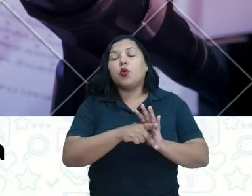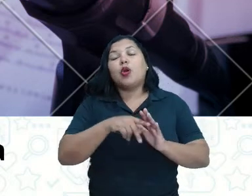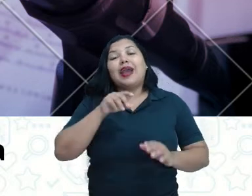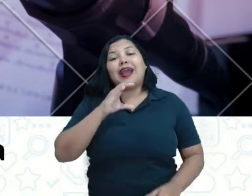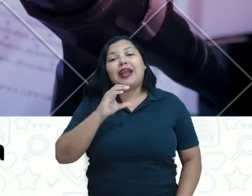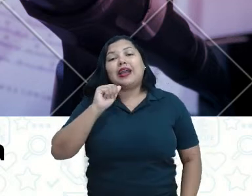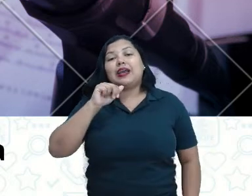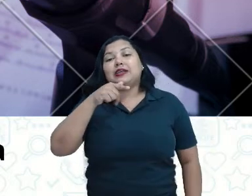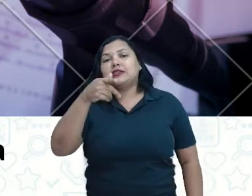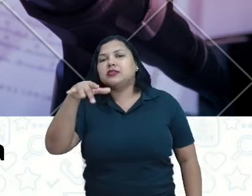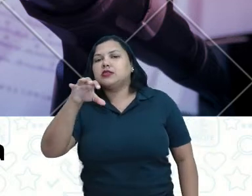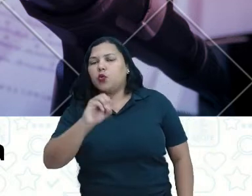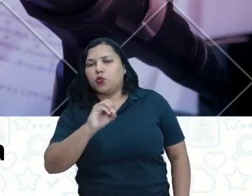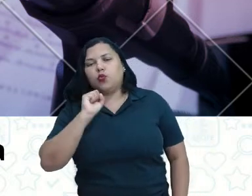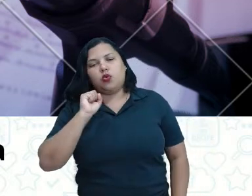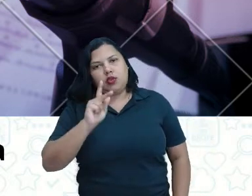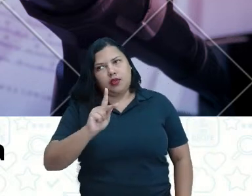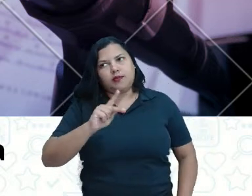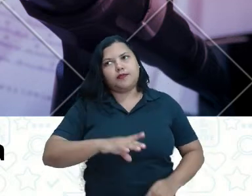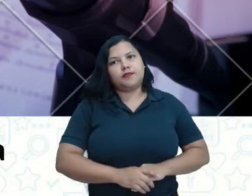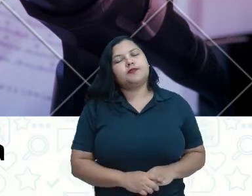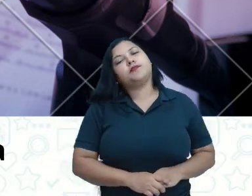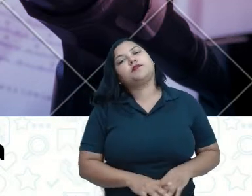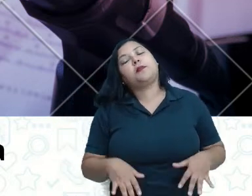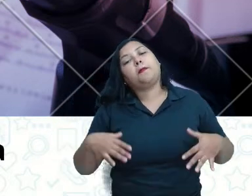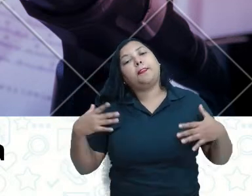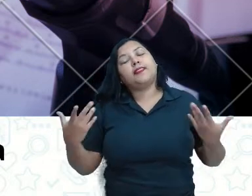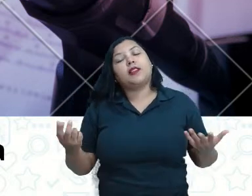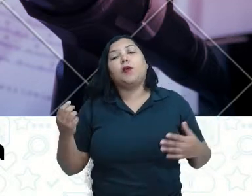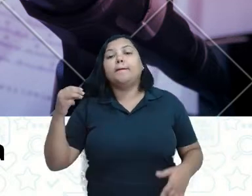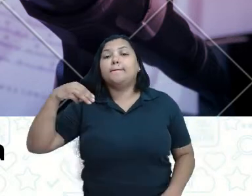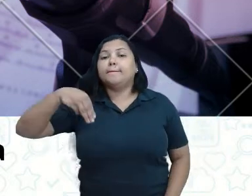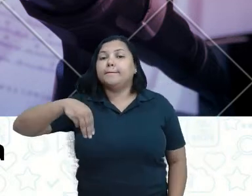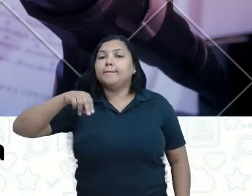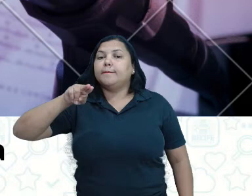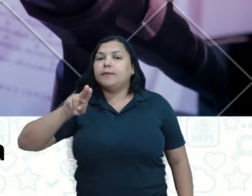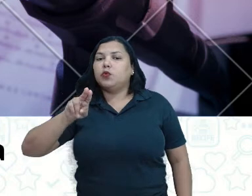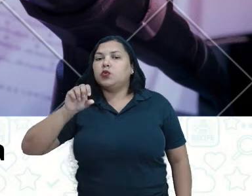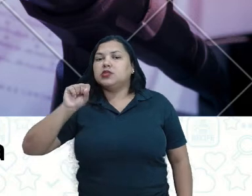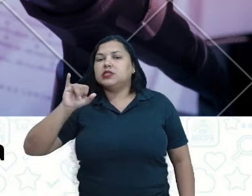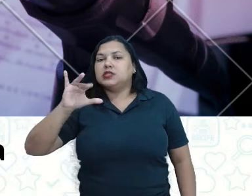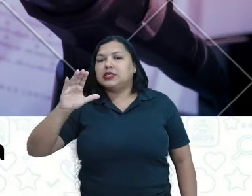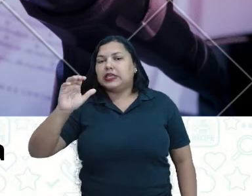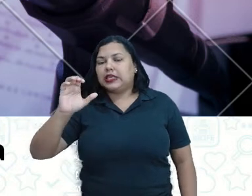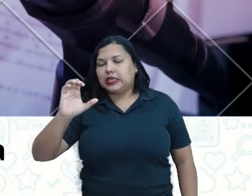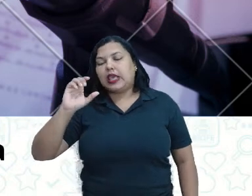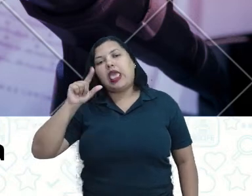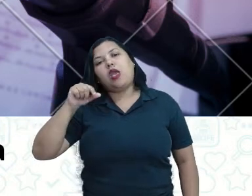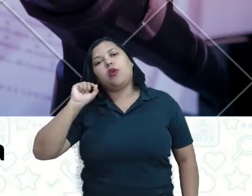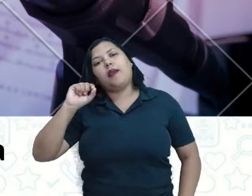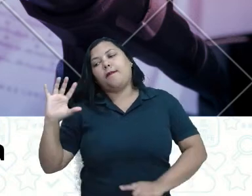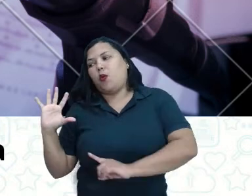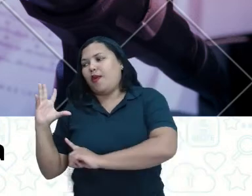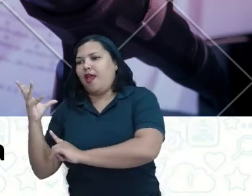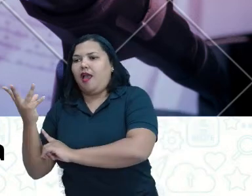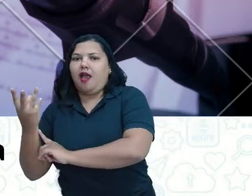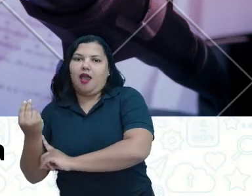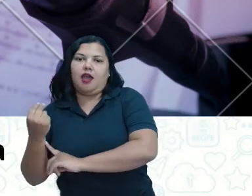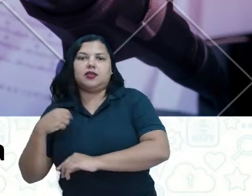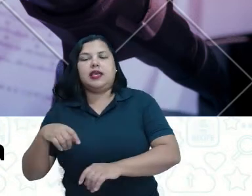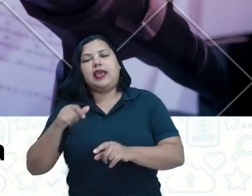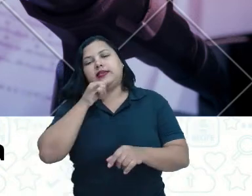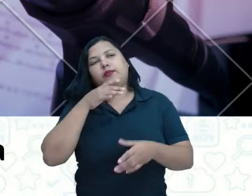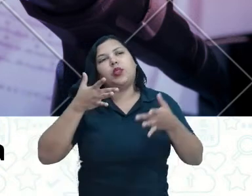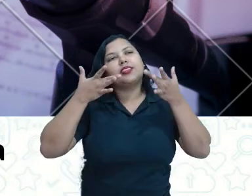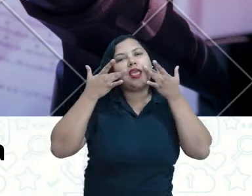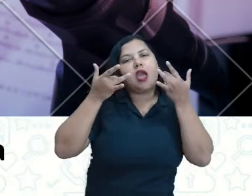inglês a palavra musics no plural. Por quê? Porque music é o nome da classe, daquela arte, né? Tipo, peça de